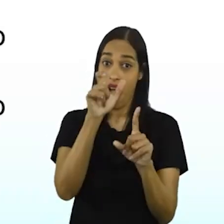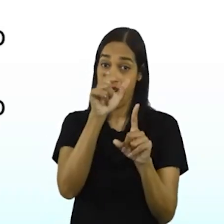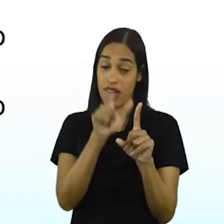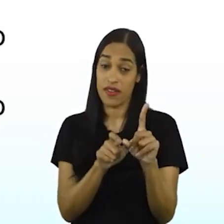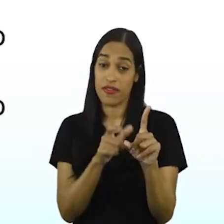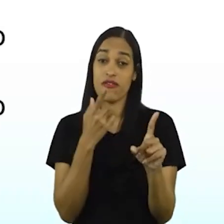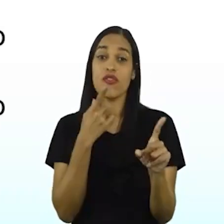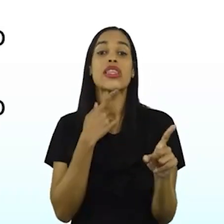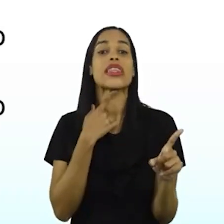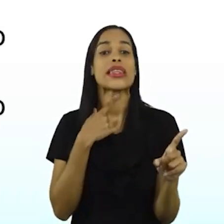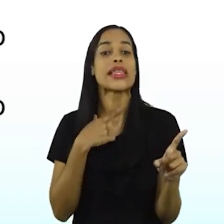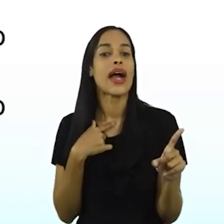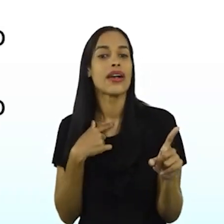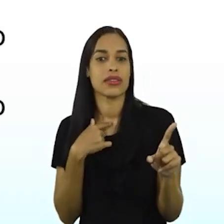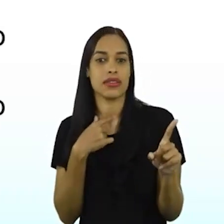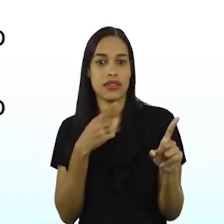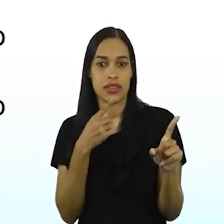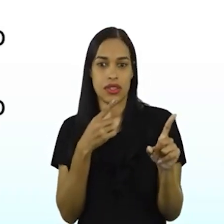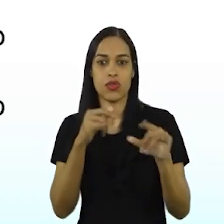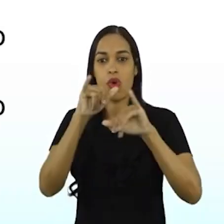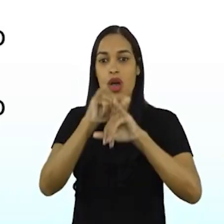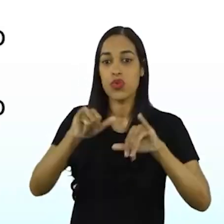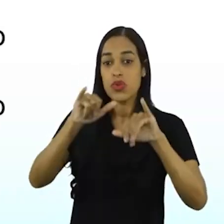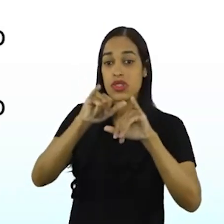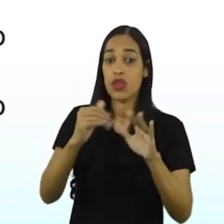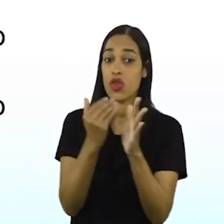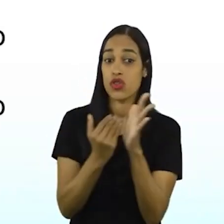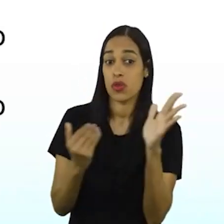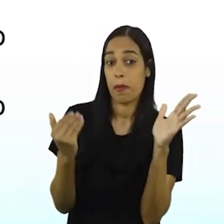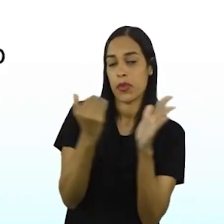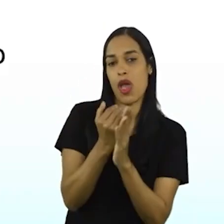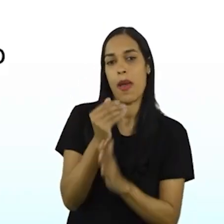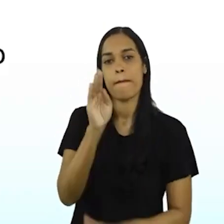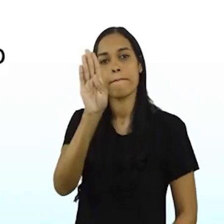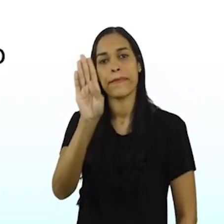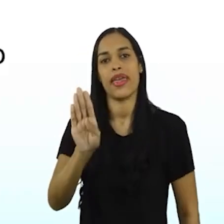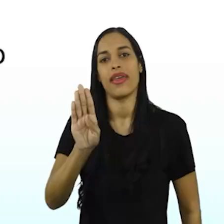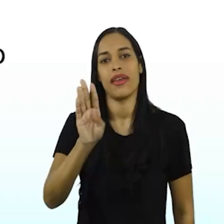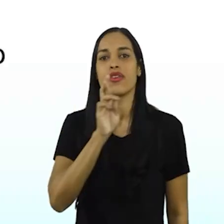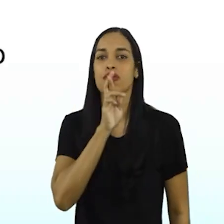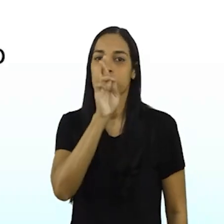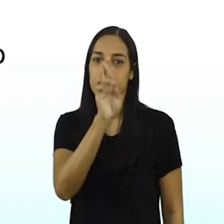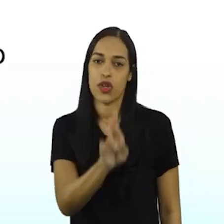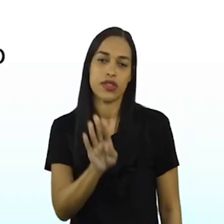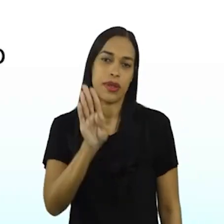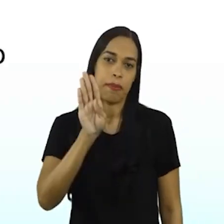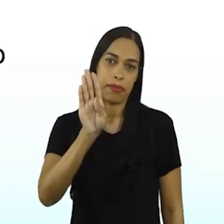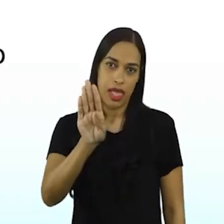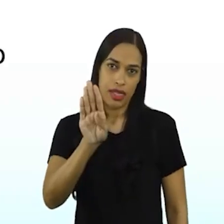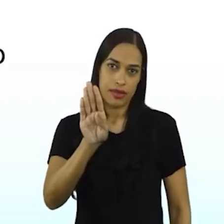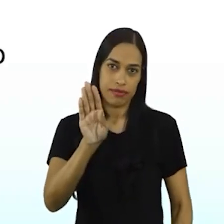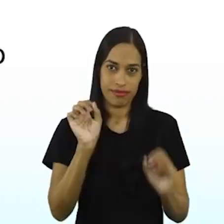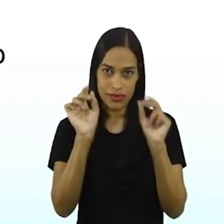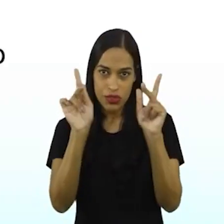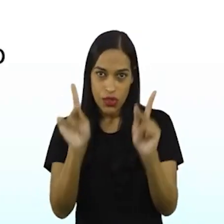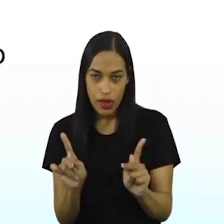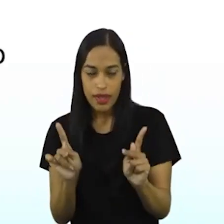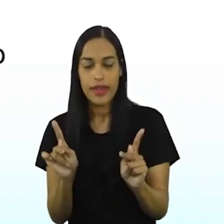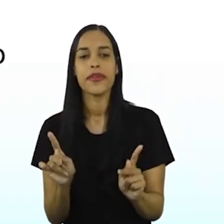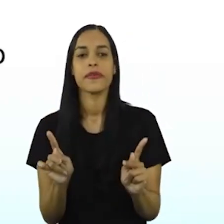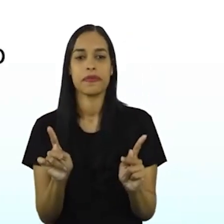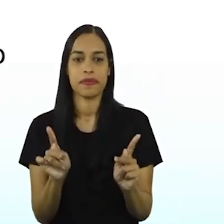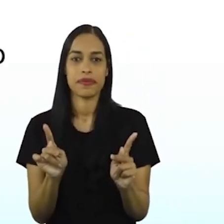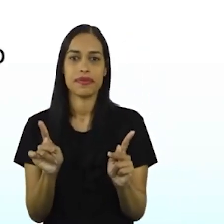se sobrepõe àquilo que está sendo dito. É o que ele acha, o que ele pensa. Letra B de bola. Tranquilo?